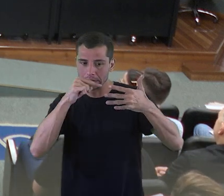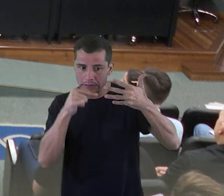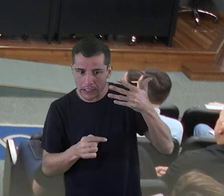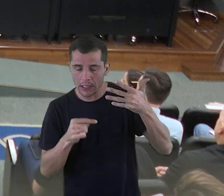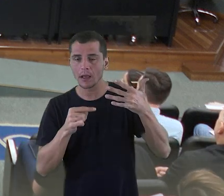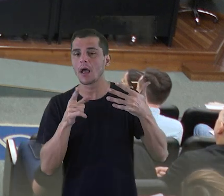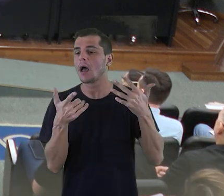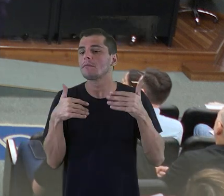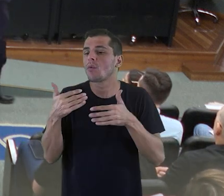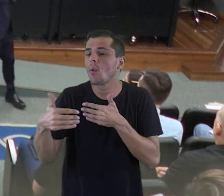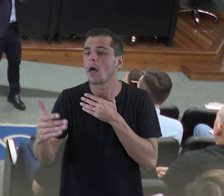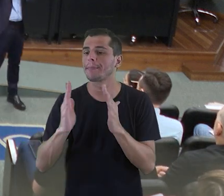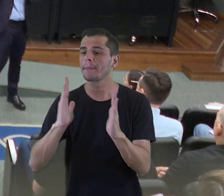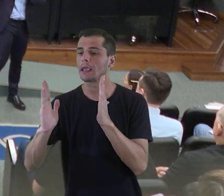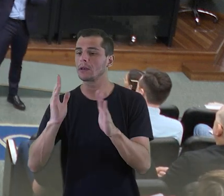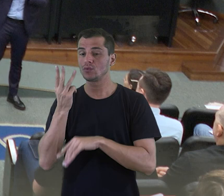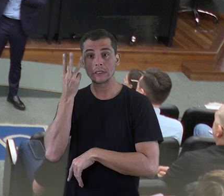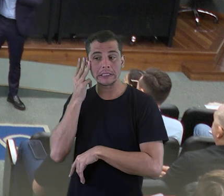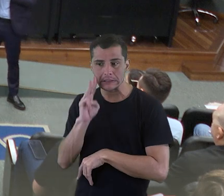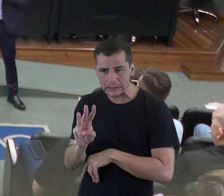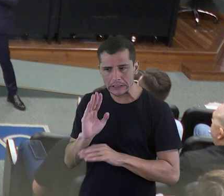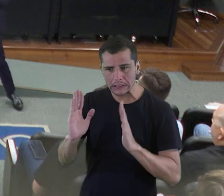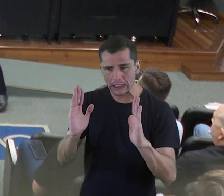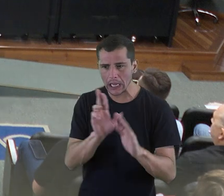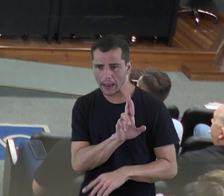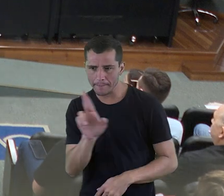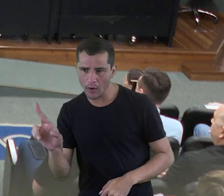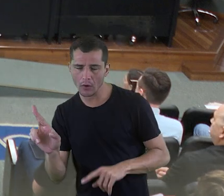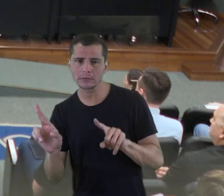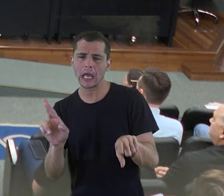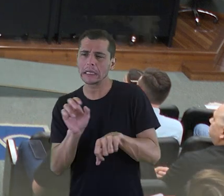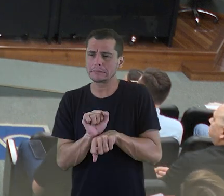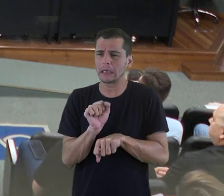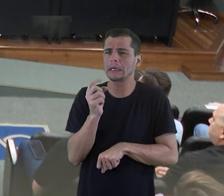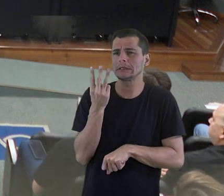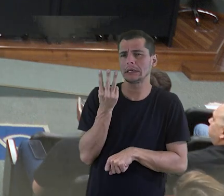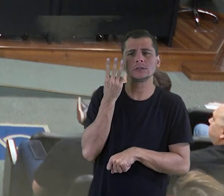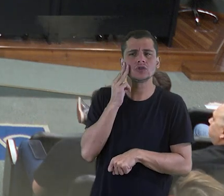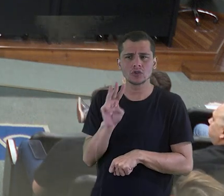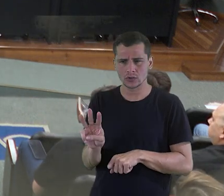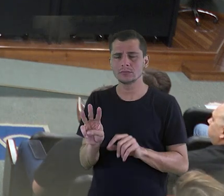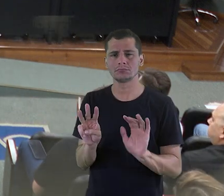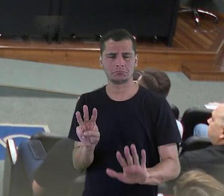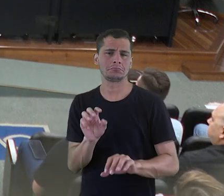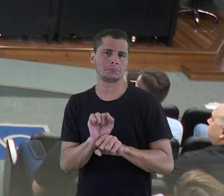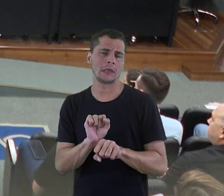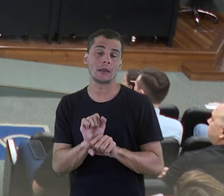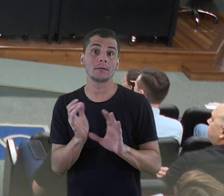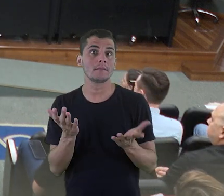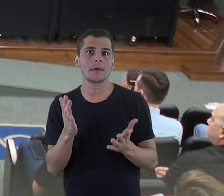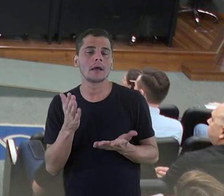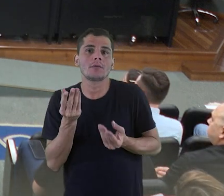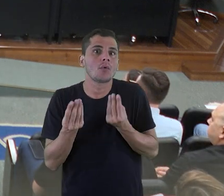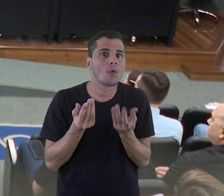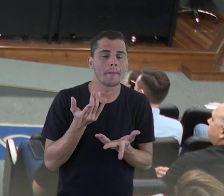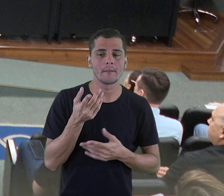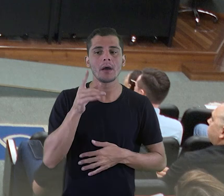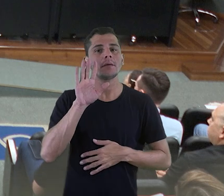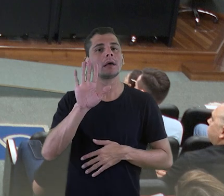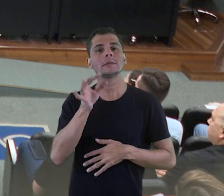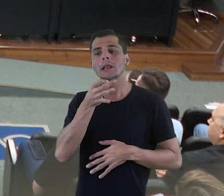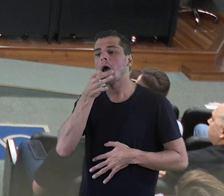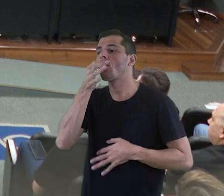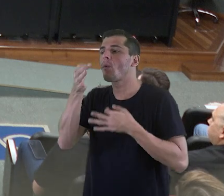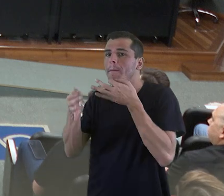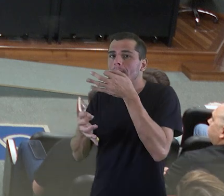Agora, se você não tiver esse argumento, já era. Então você tem que criar esse argumento para a LGPD. O que é prioridade aqui para a área de TI?